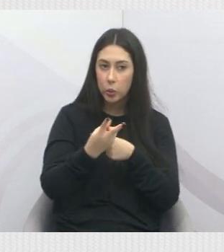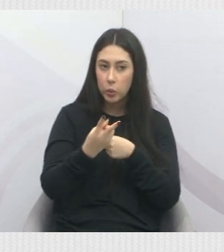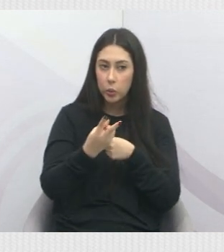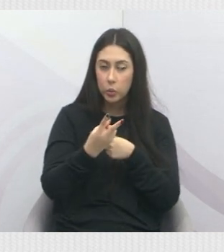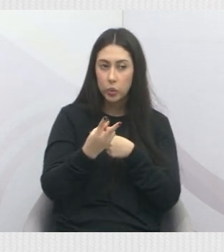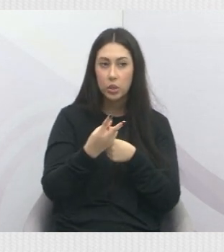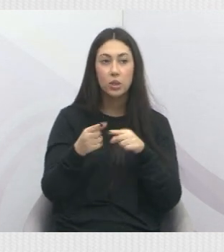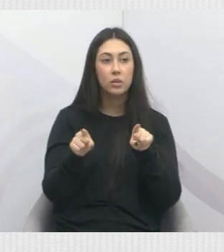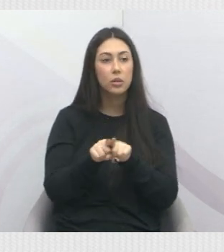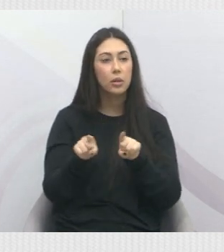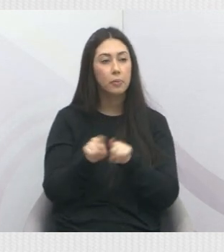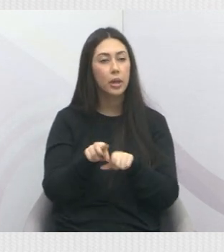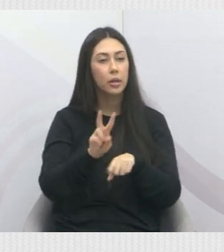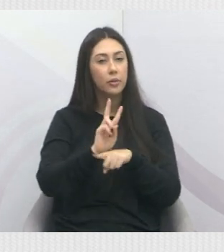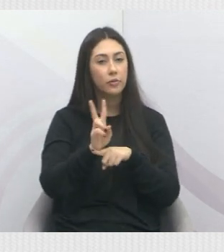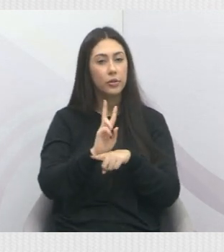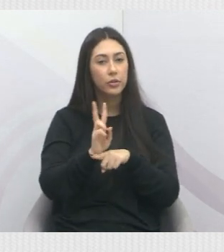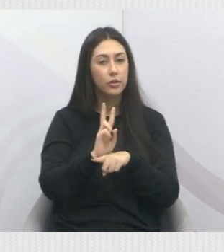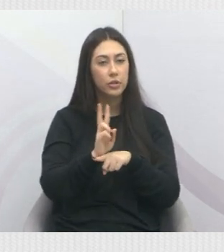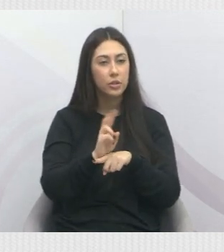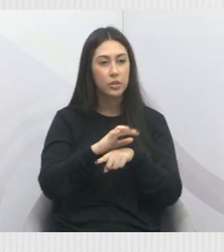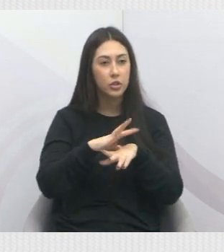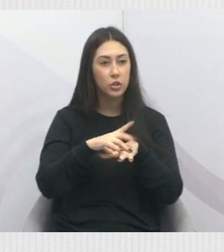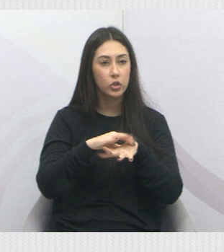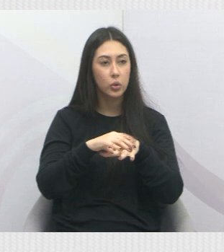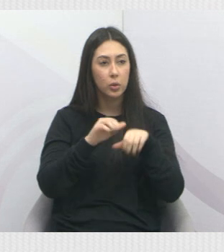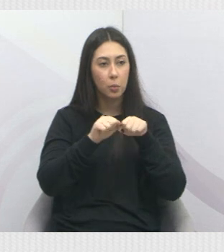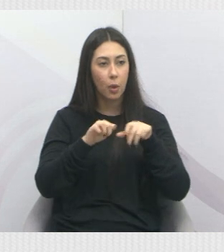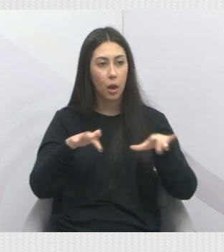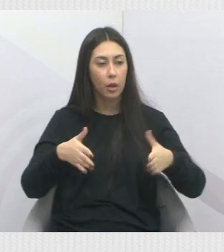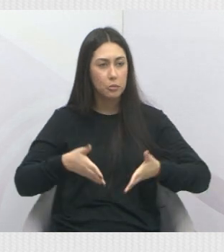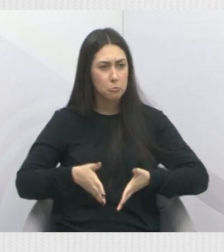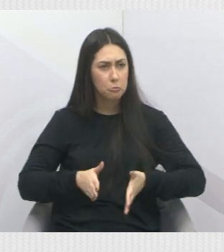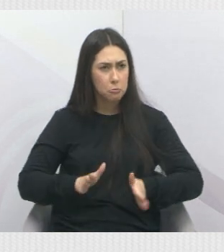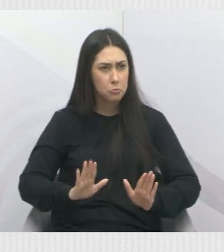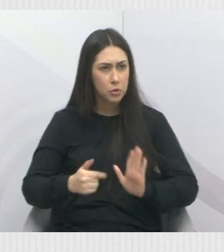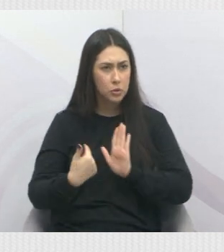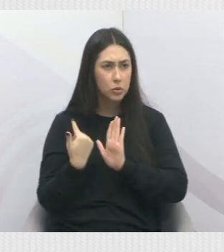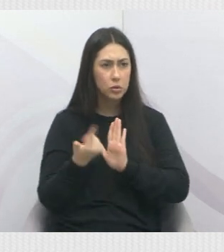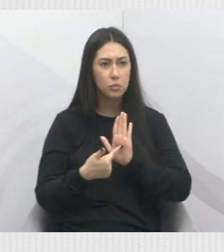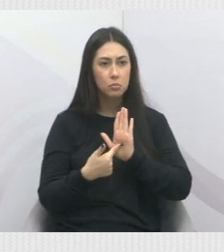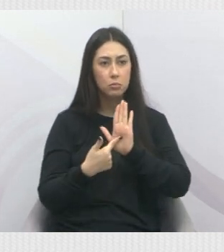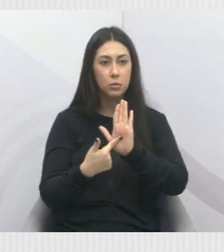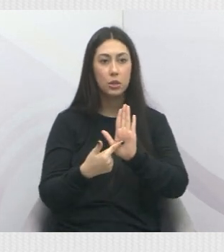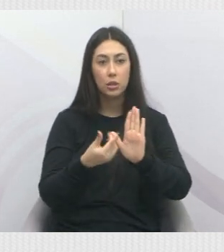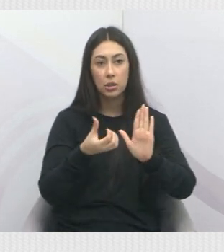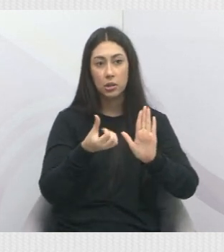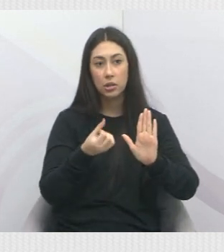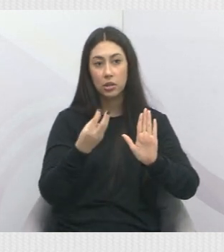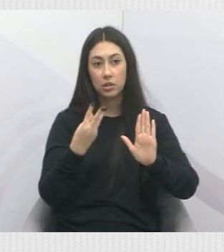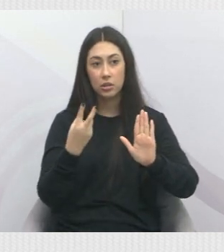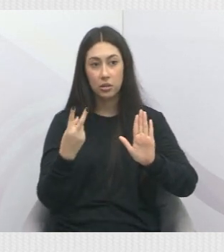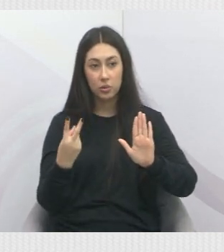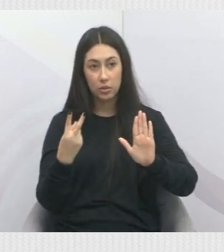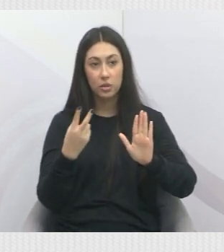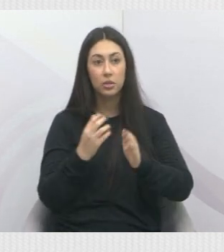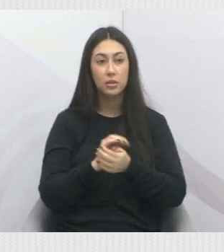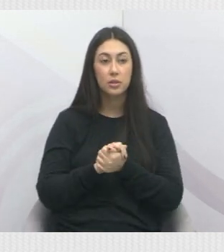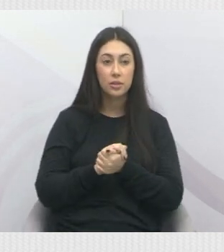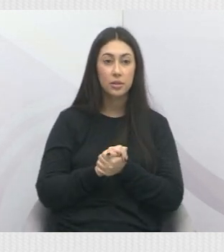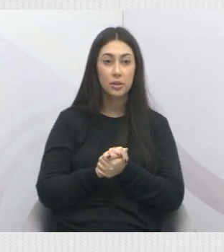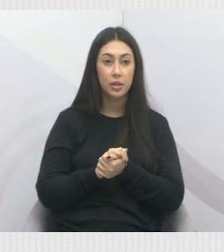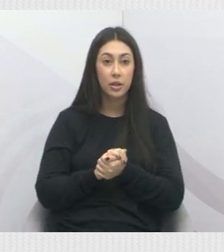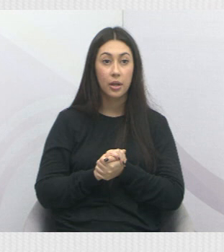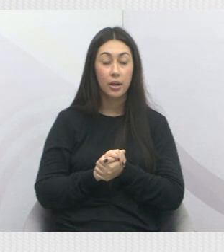Ainda na vigilância epidemiológica, nascimentos, conforme a gente falou, 632 em 2022, e a